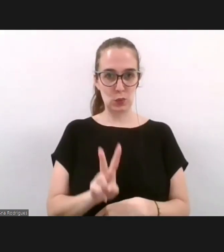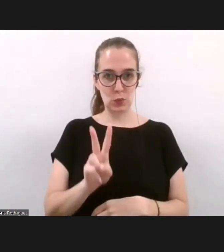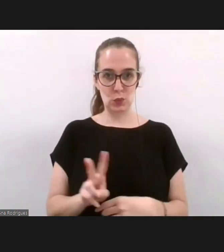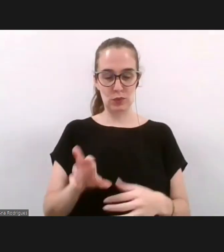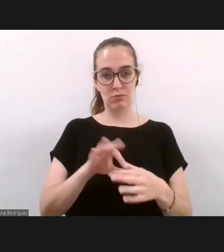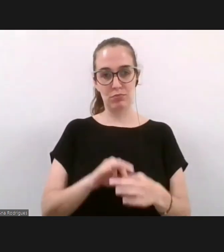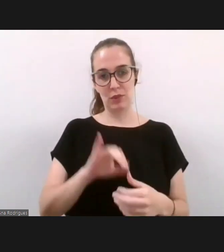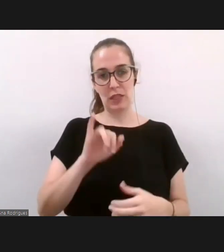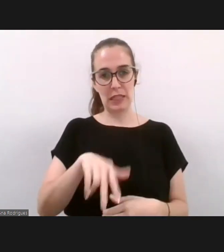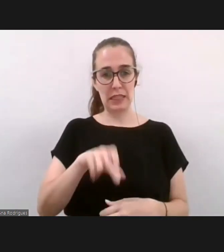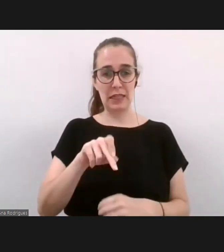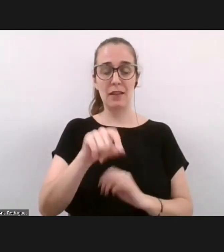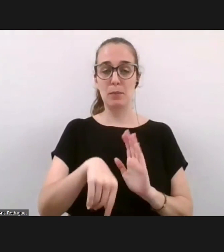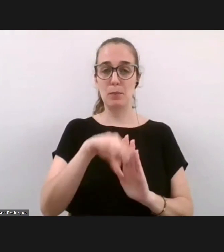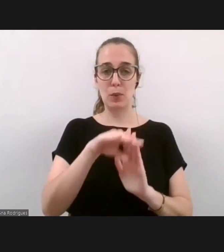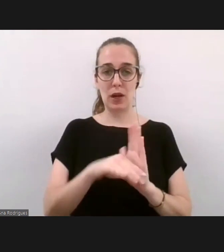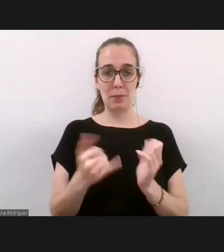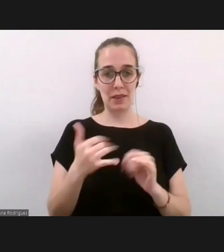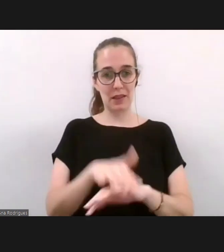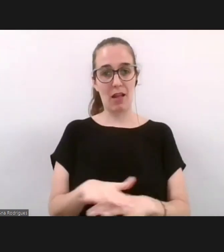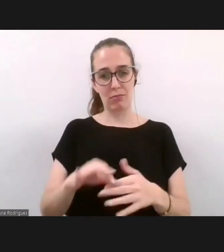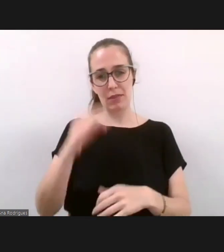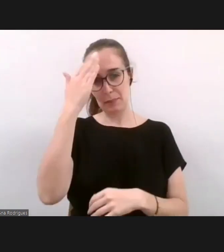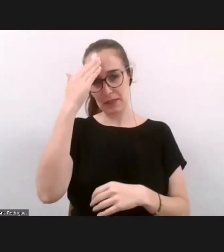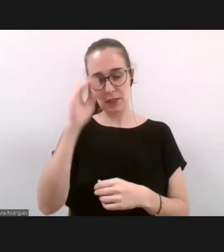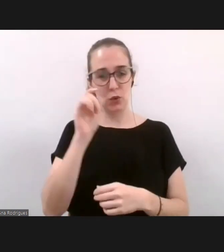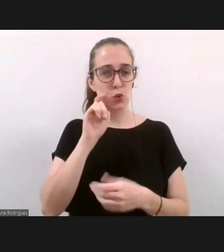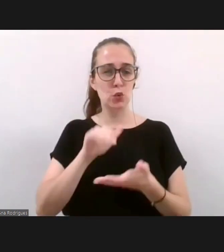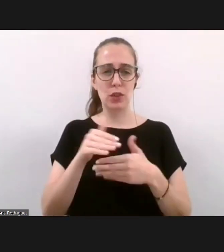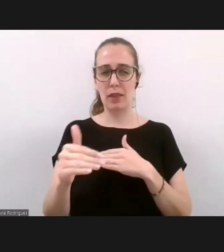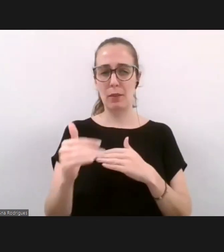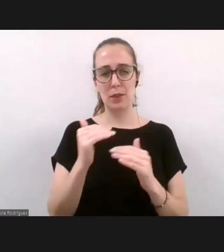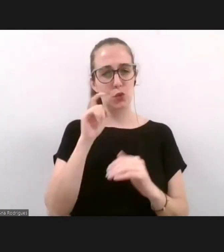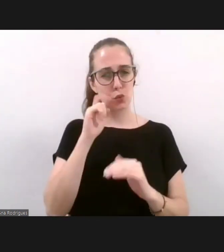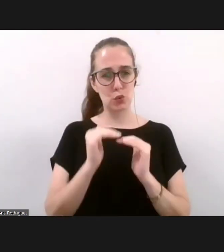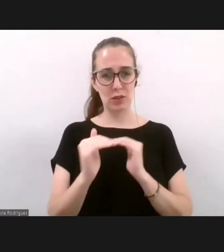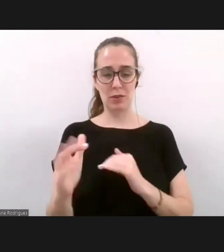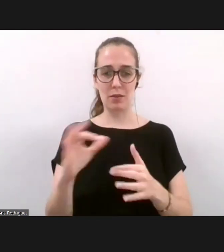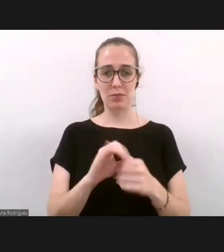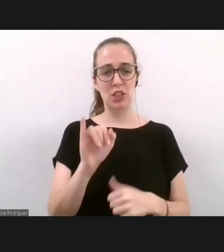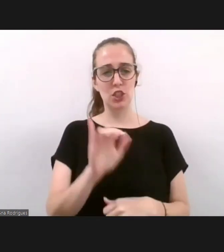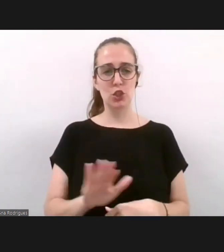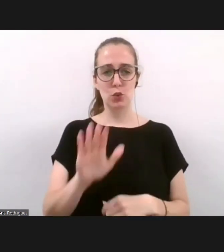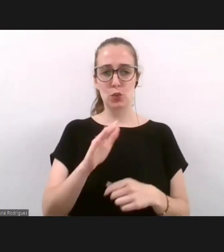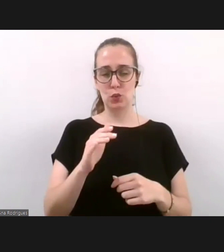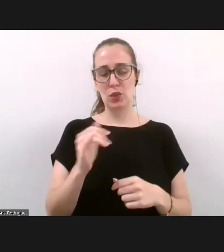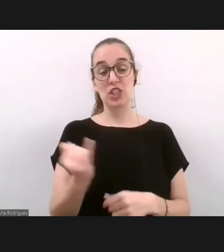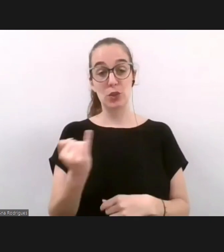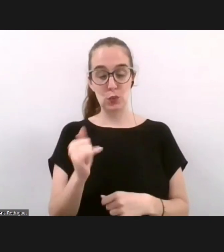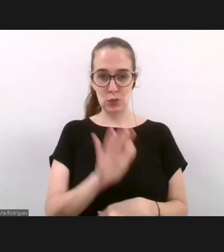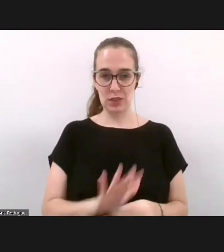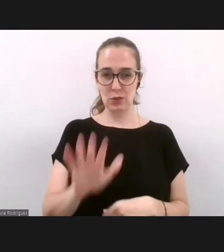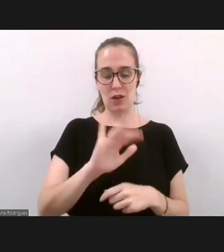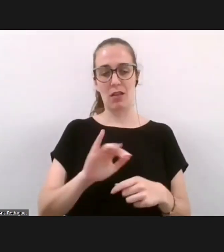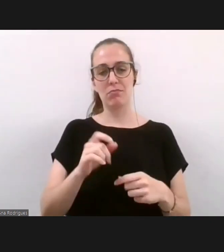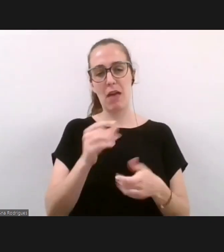no âmbito do Programa Integrado de Capacitação para a Sustentabilidade do Instituto Nacional de Administração. Nós diríamos que a sustentabilidade é